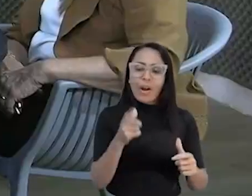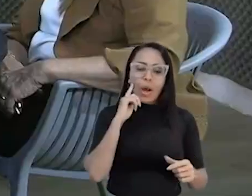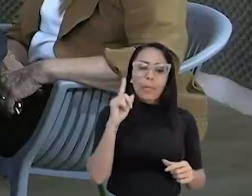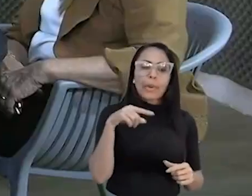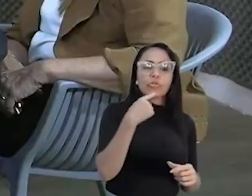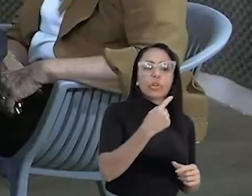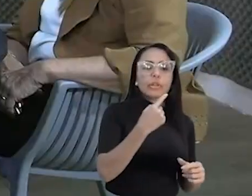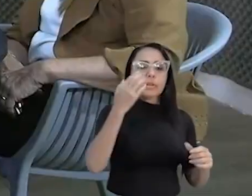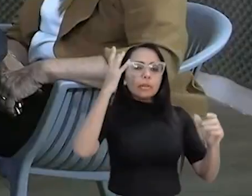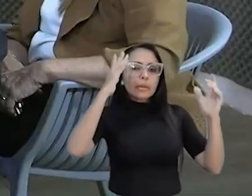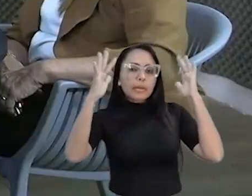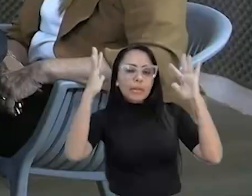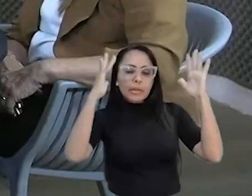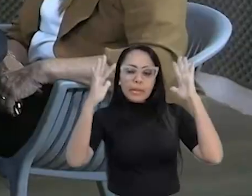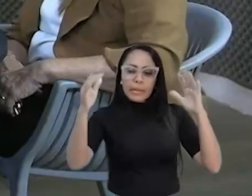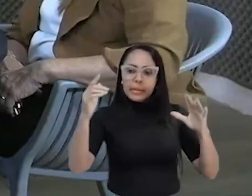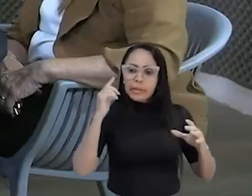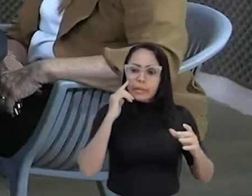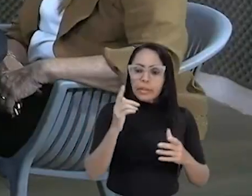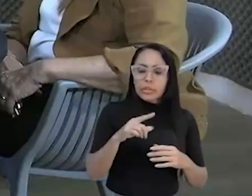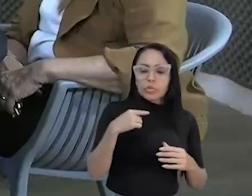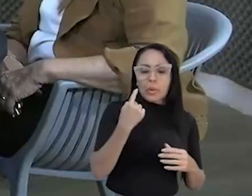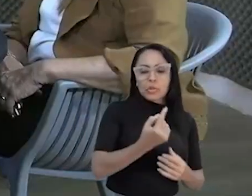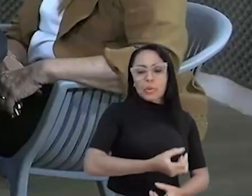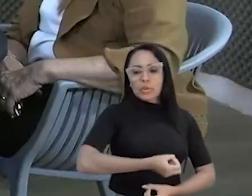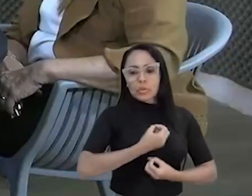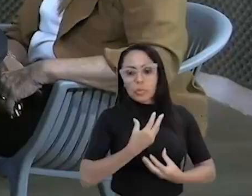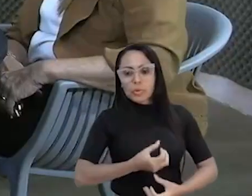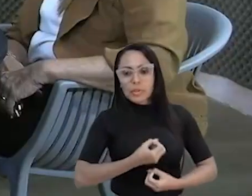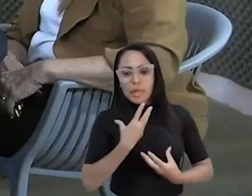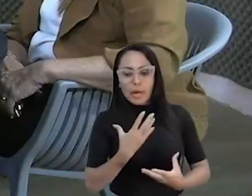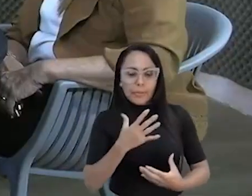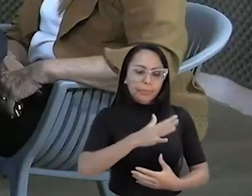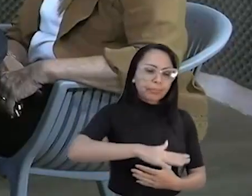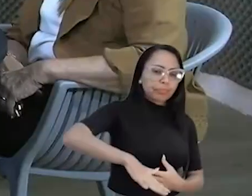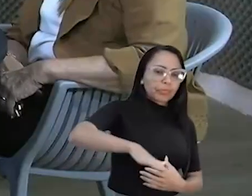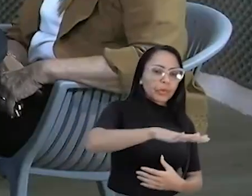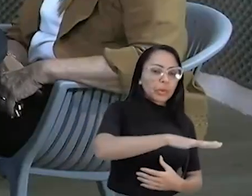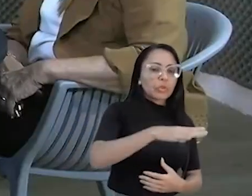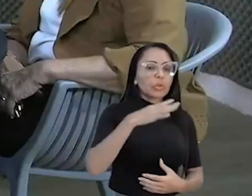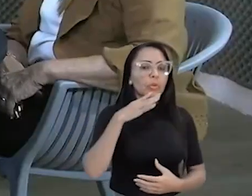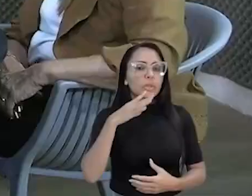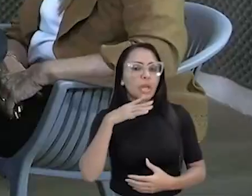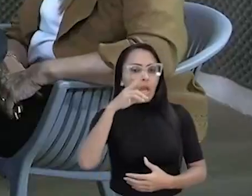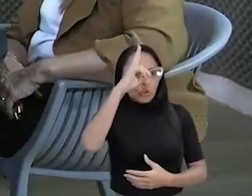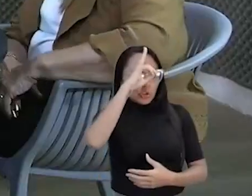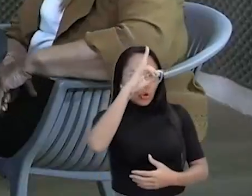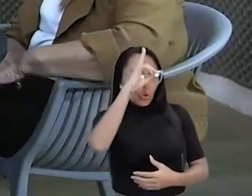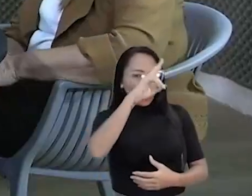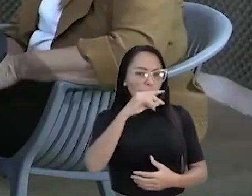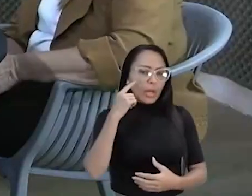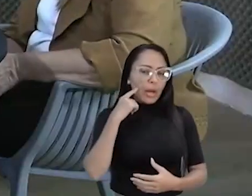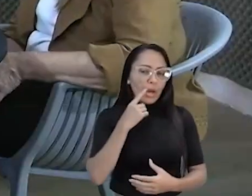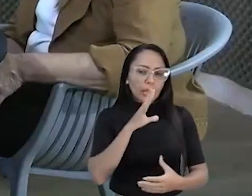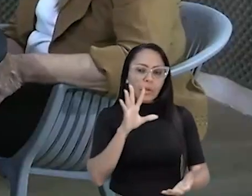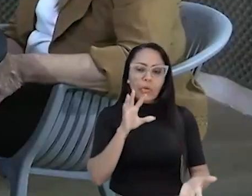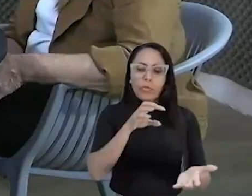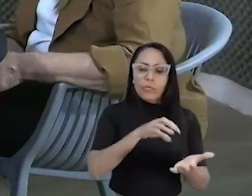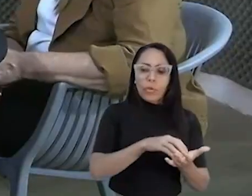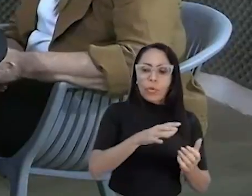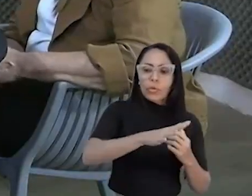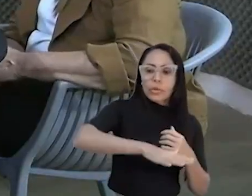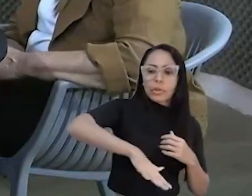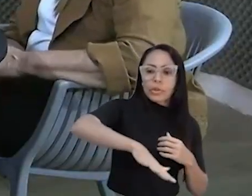gente cria. Então, são espaços para a gente se inspirar, para a gente conhecer também da nossa história, né, daquilo que a gente constrói